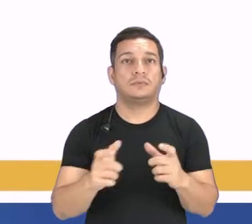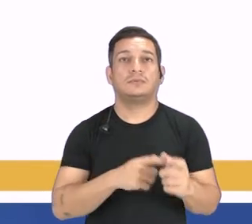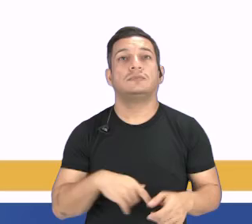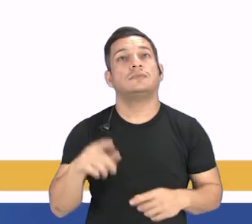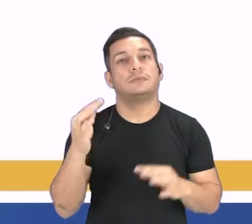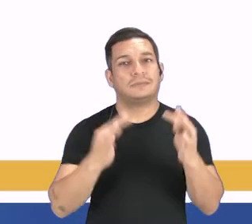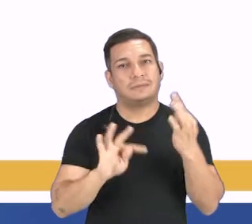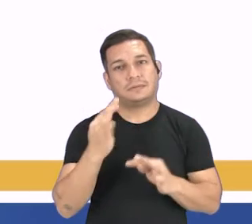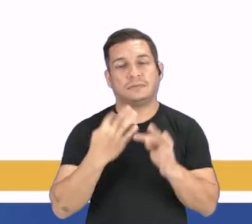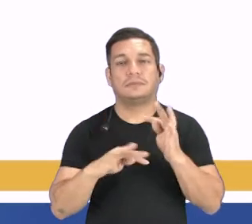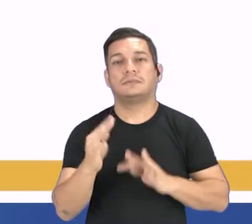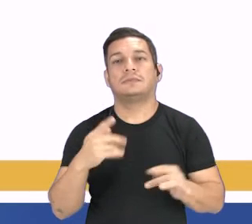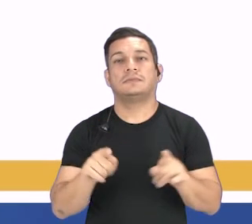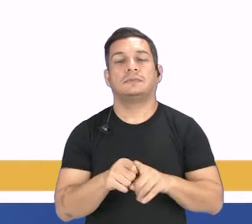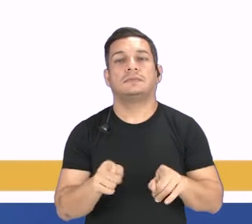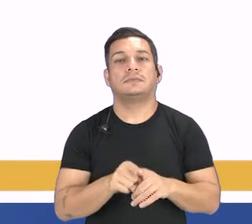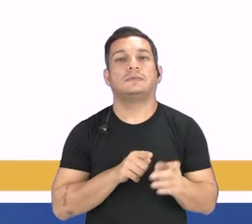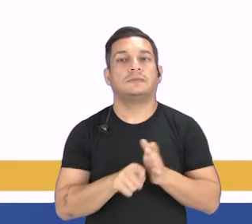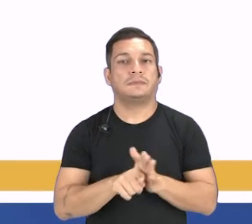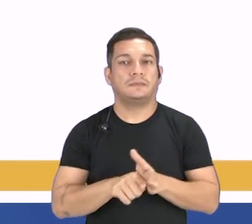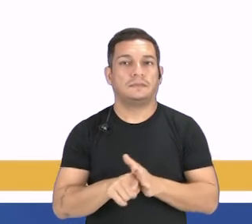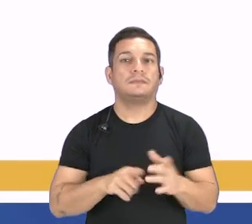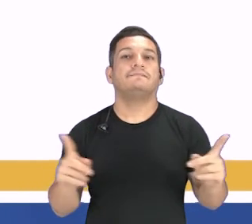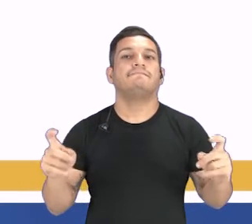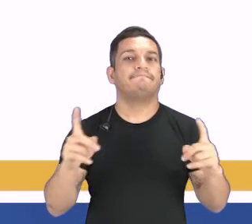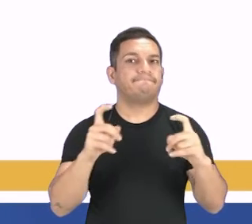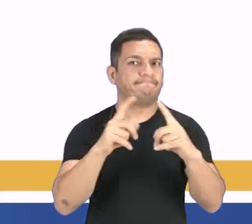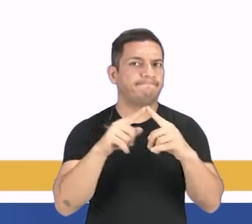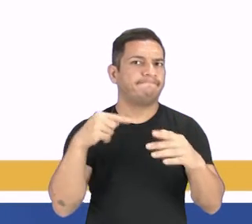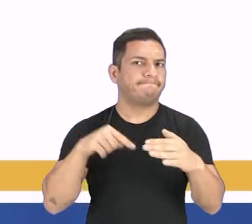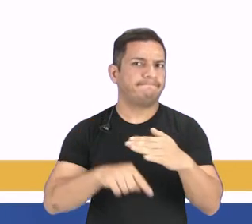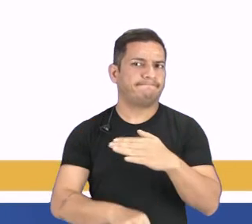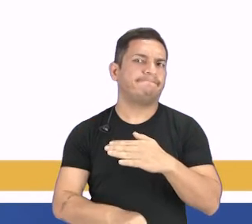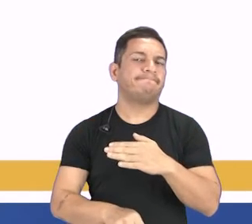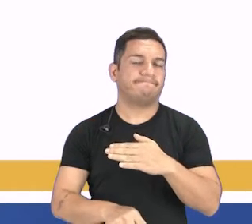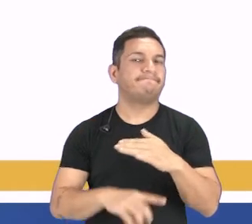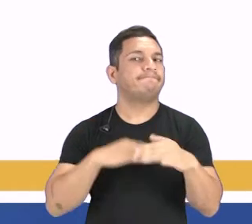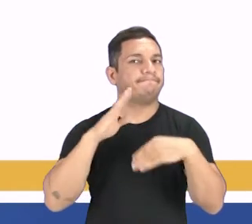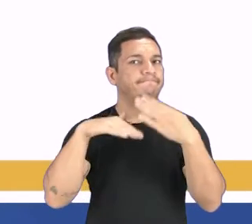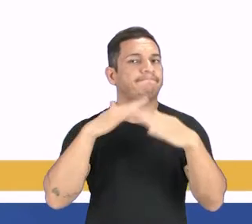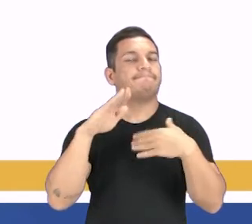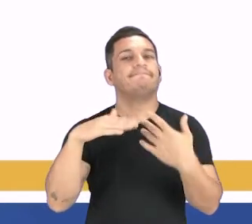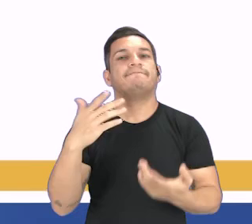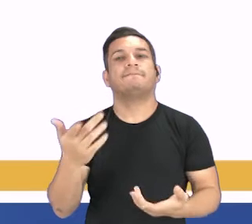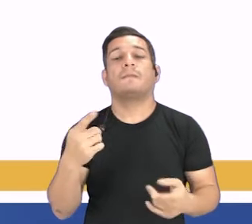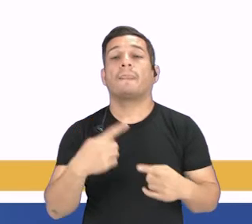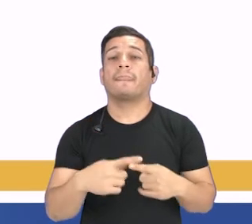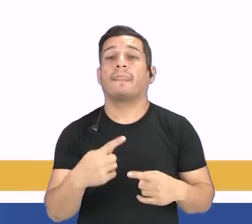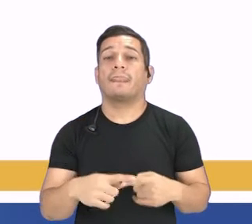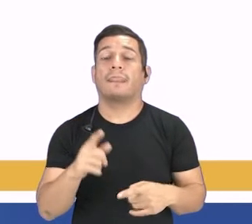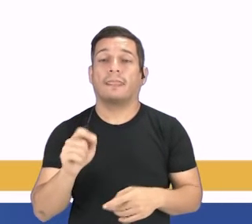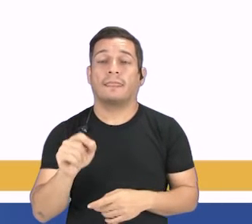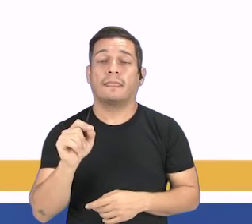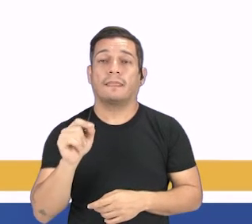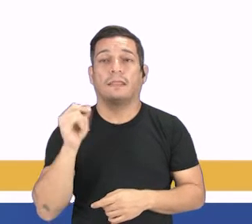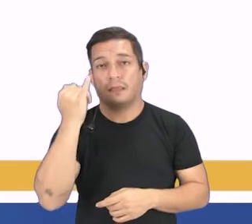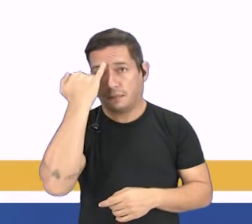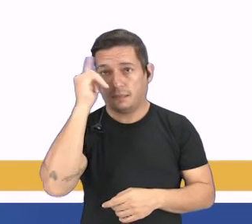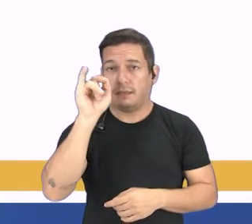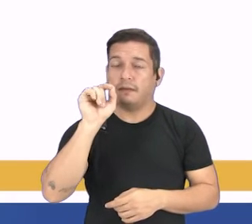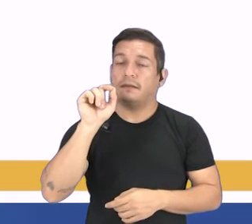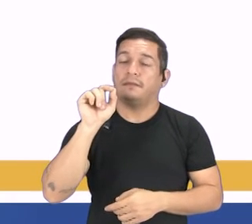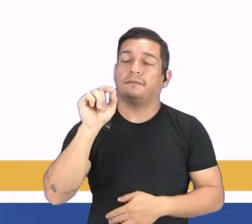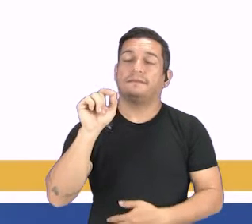altamente tecnológicos e com pesquisas científicas muito, mas muito avançadas mesmo. Por quê? Porque a ideia